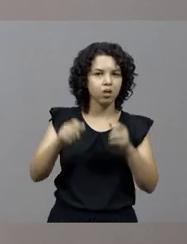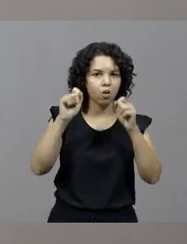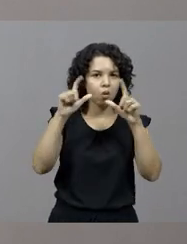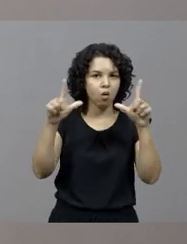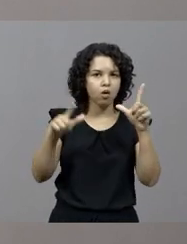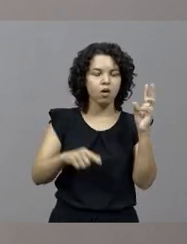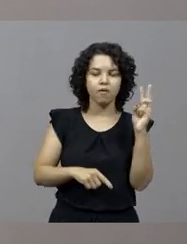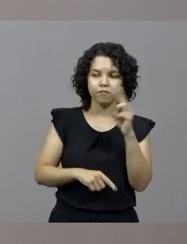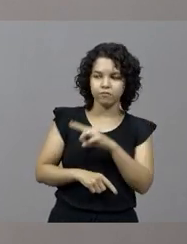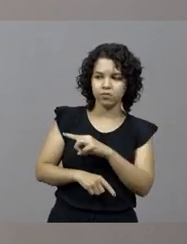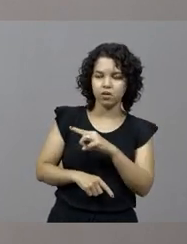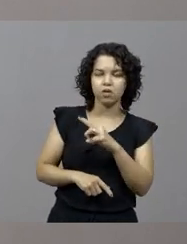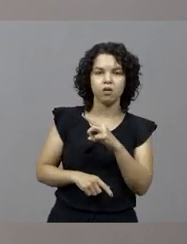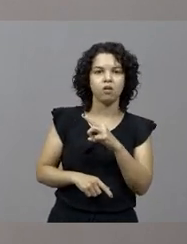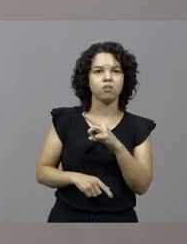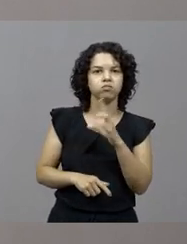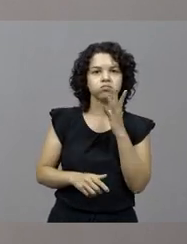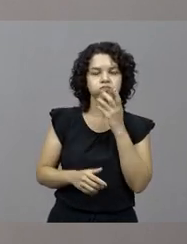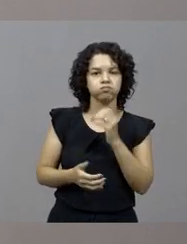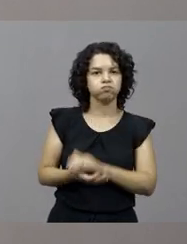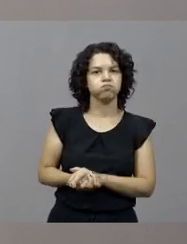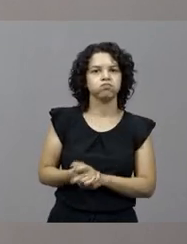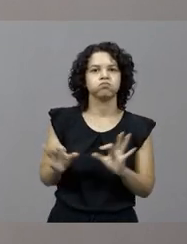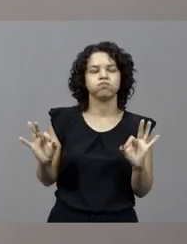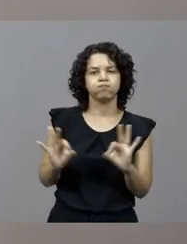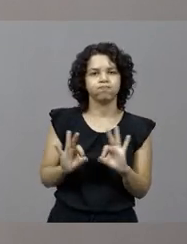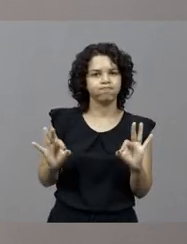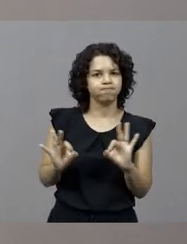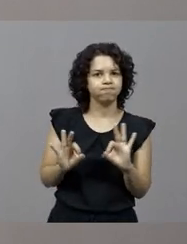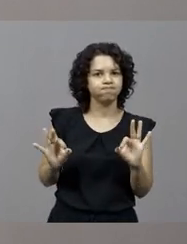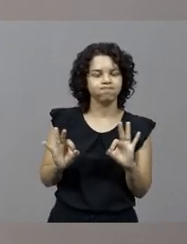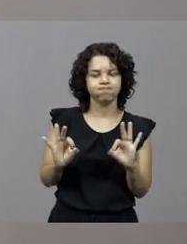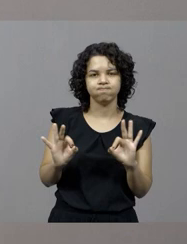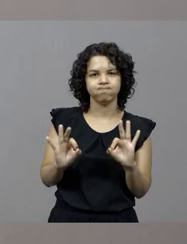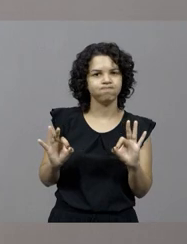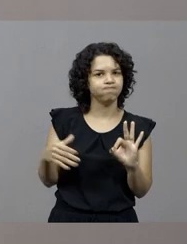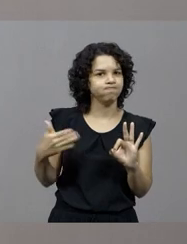não ver o seu ser amado do seu lado, nunca mais.